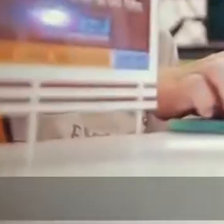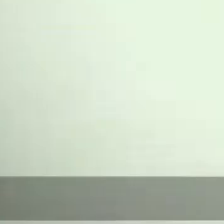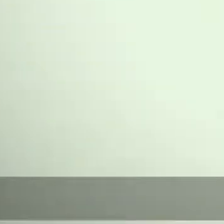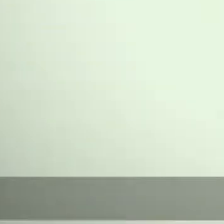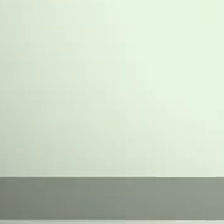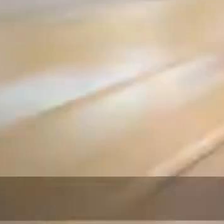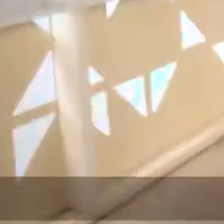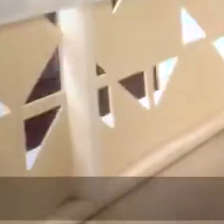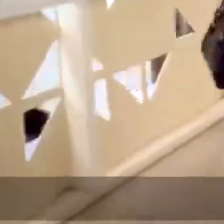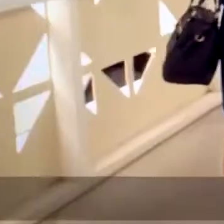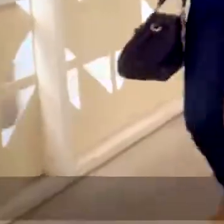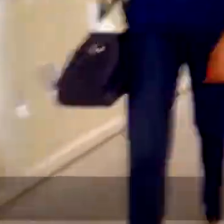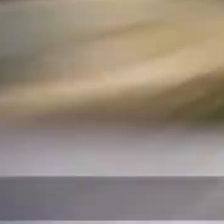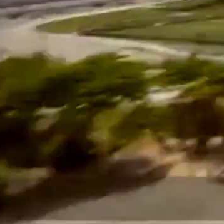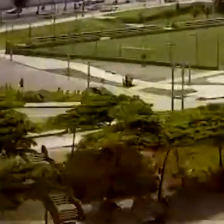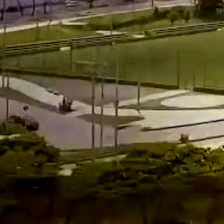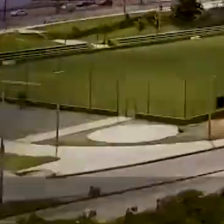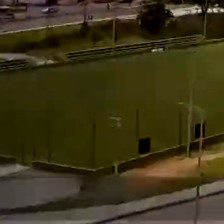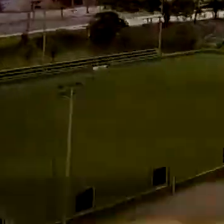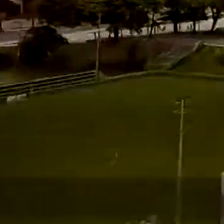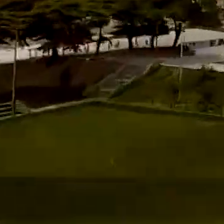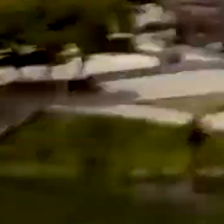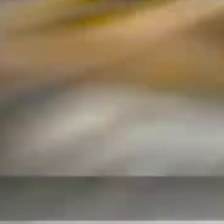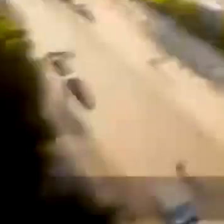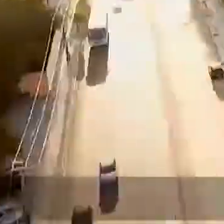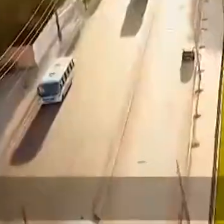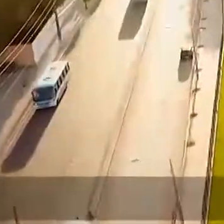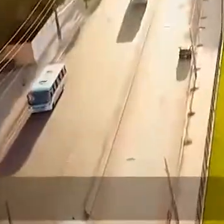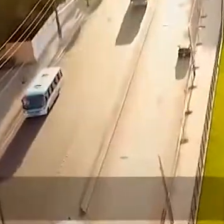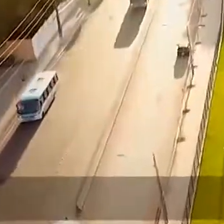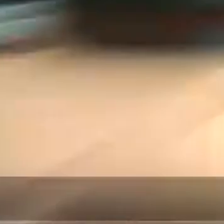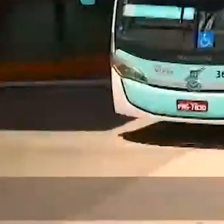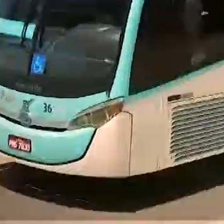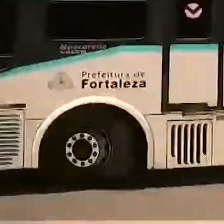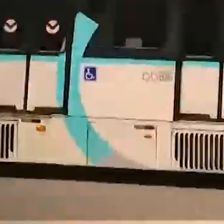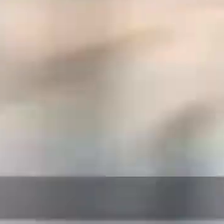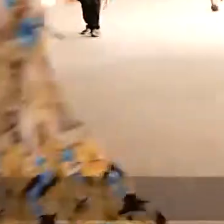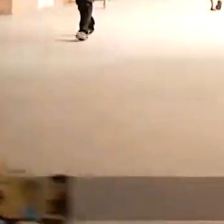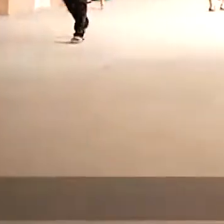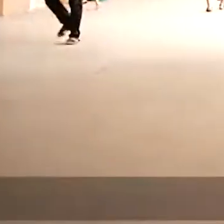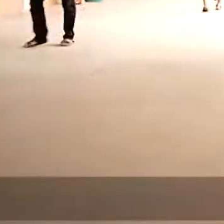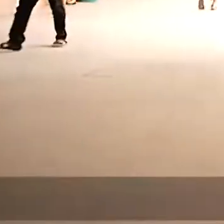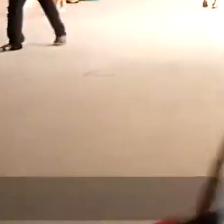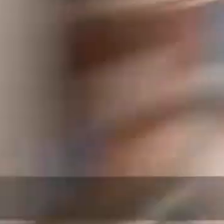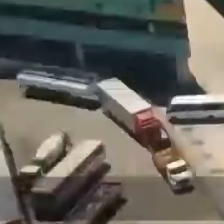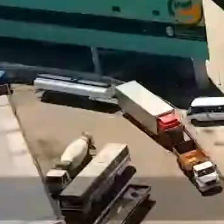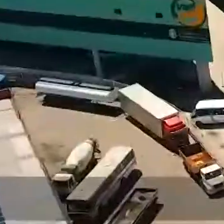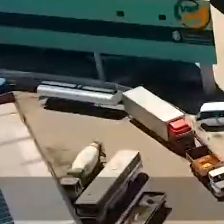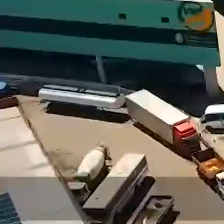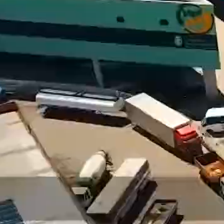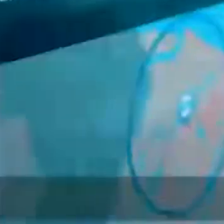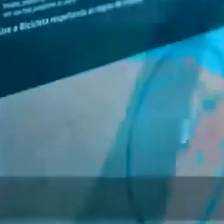Avançar inovando para uma vida melhor é a nossa Fortaleza. Novos e modernos terminais.